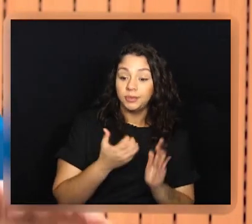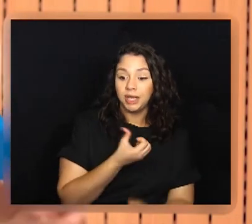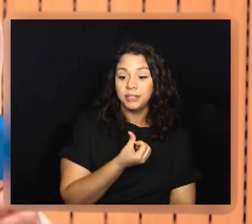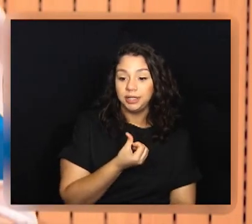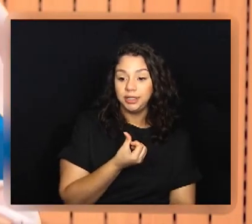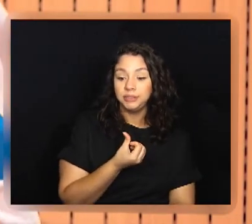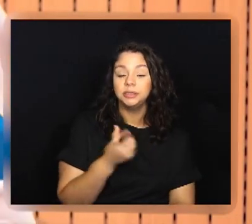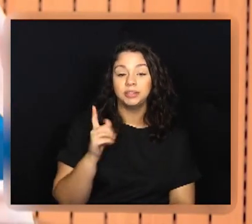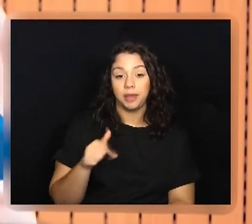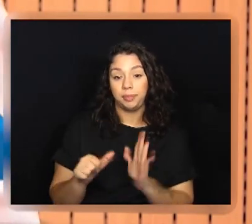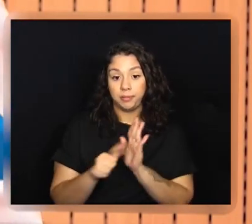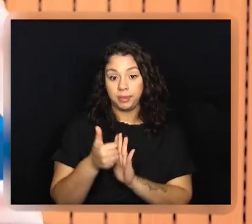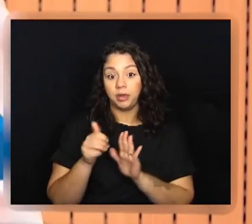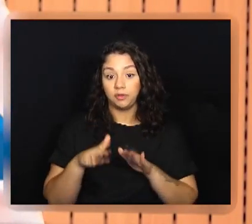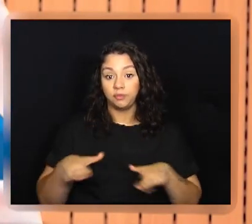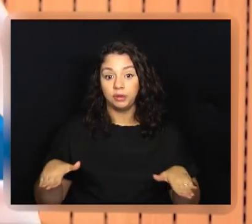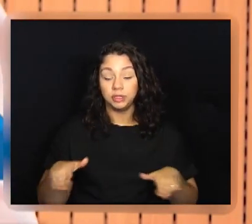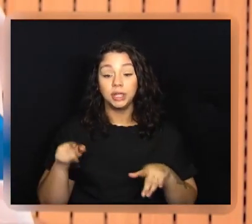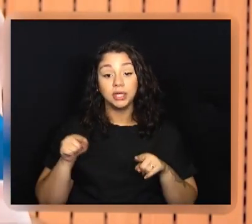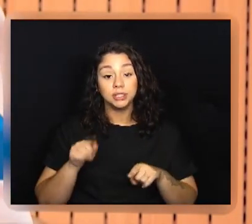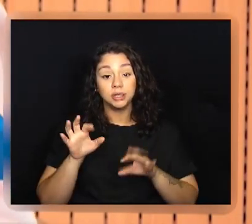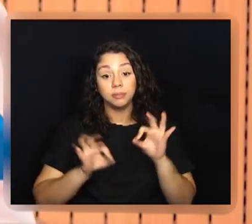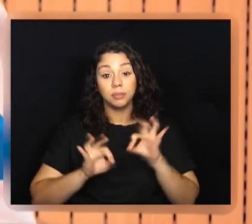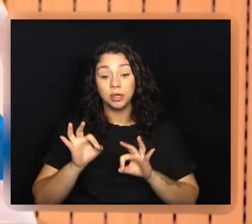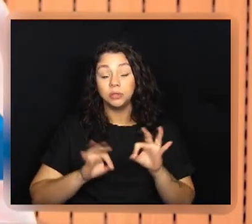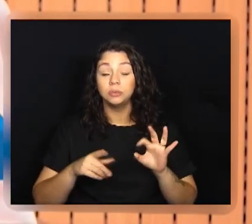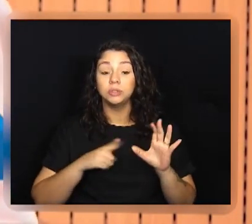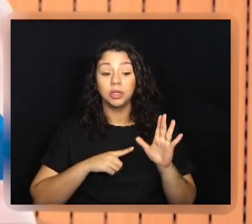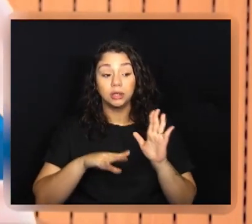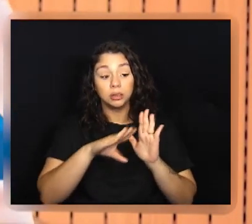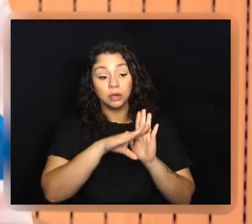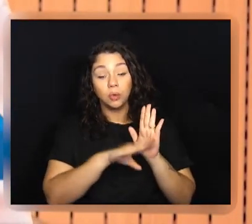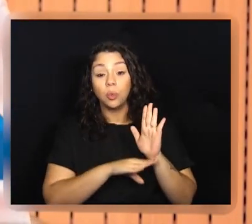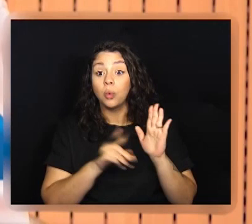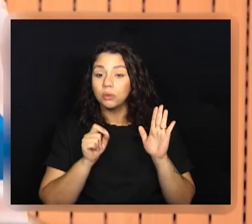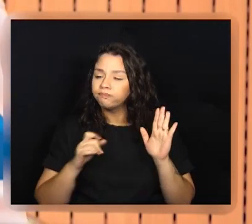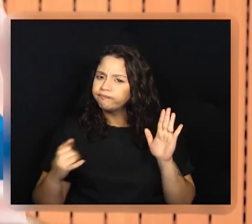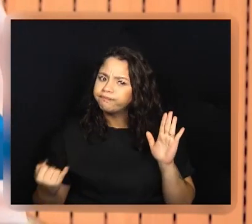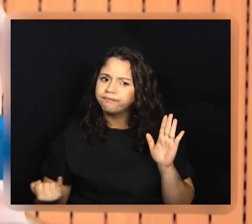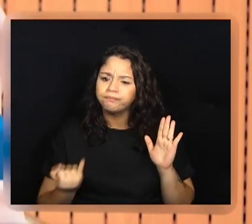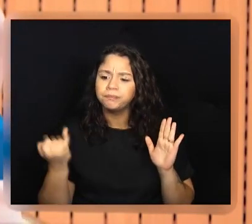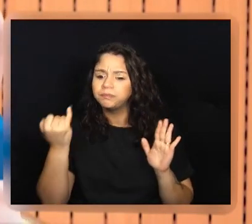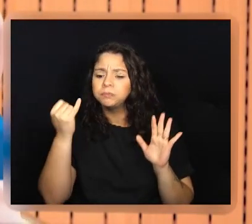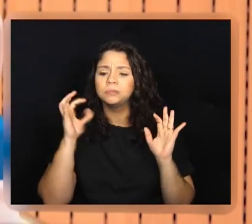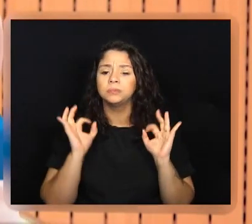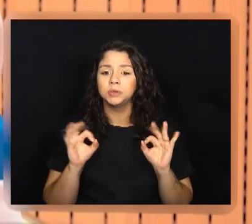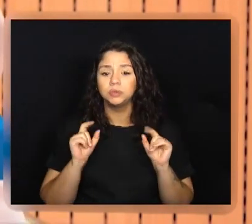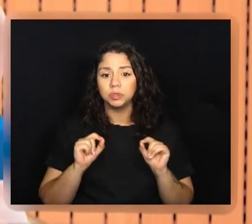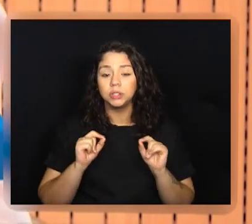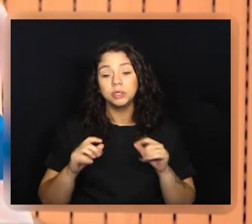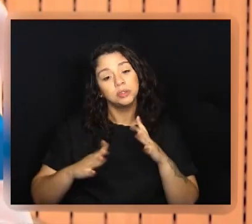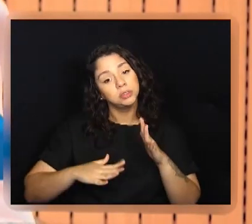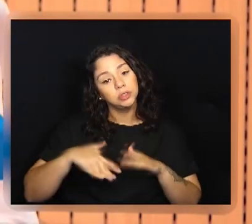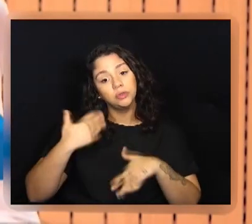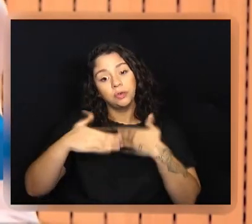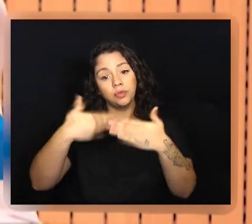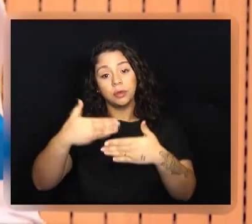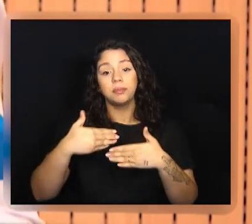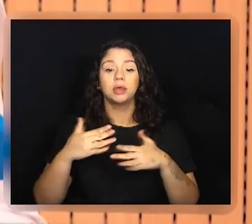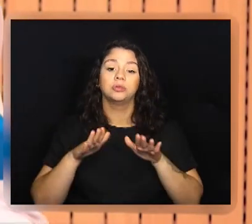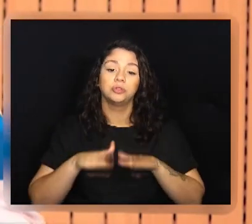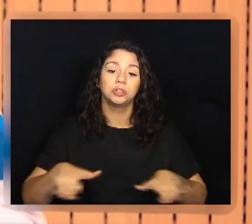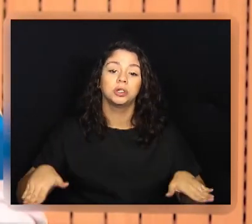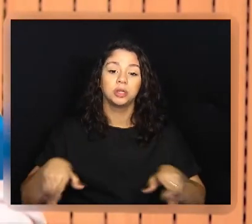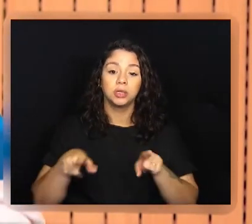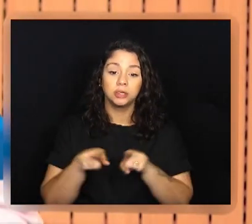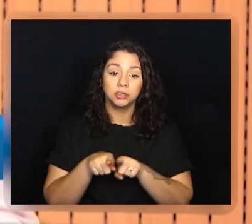infância, que esse plano contempla, é de extrema importância no desenvolvimento das nossas